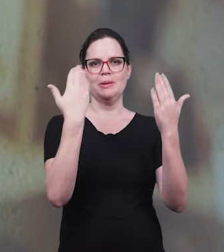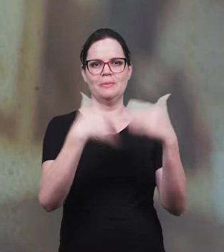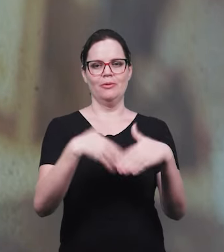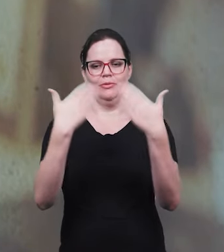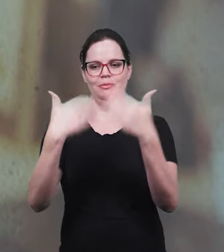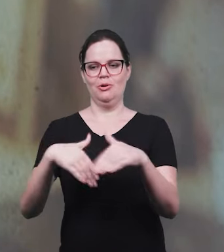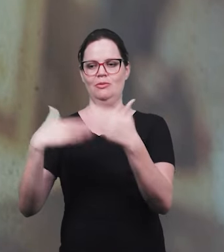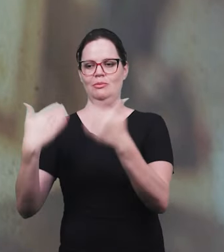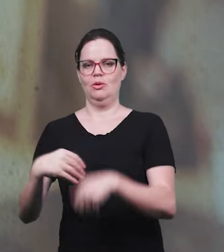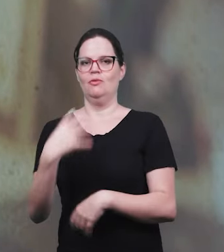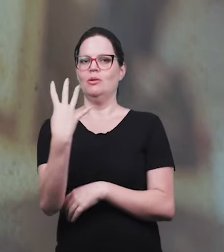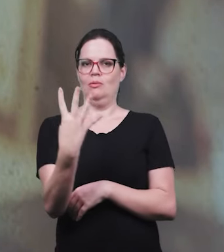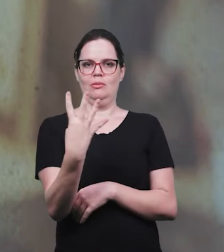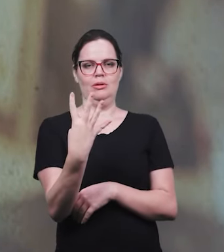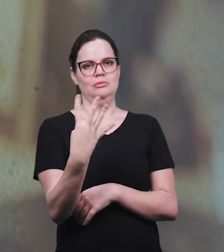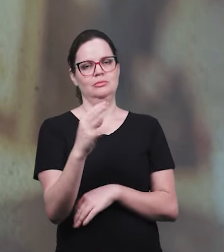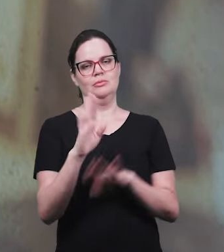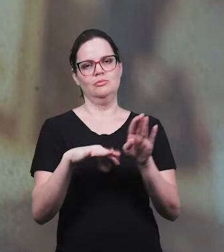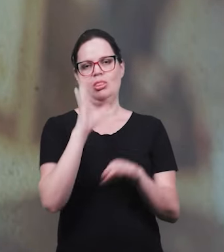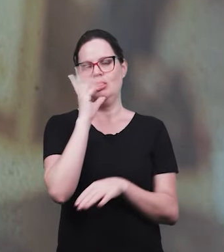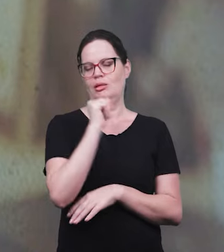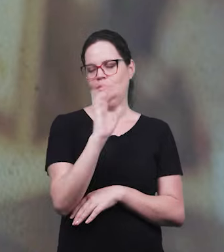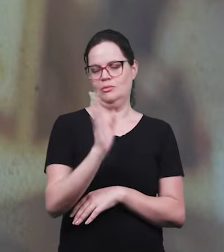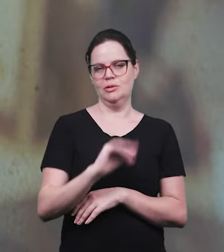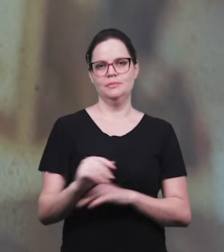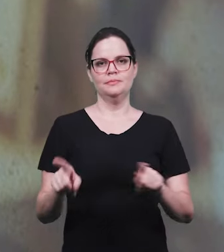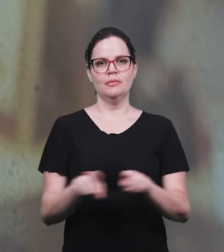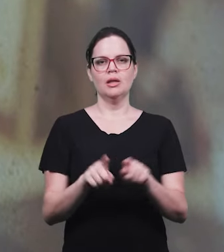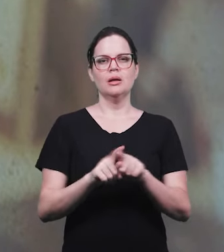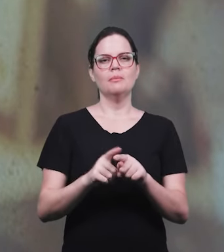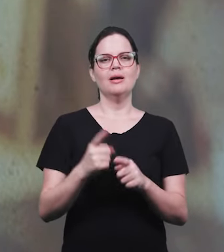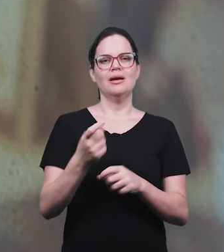esperando. É importante também resolver provas de anos